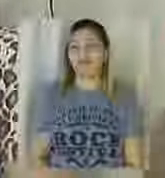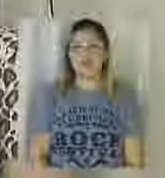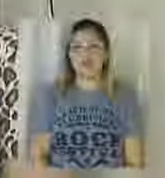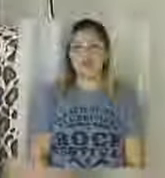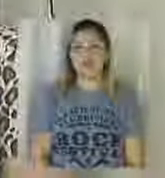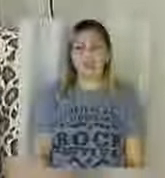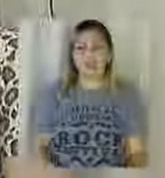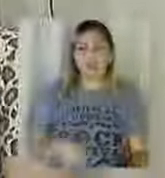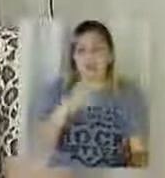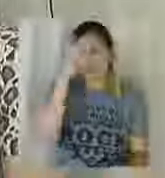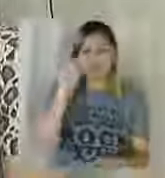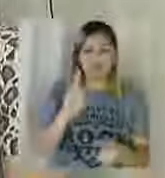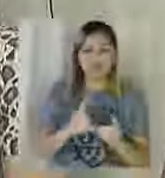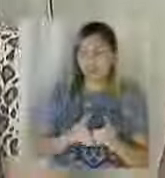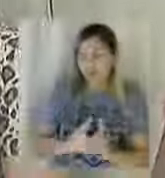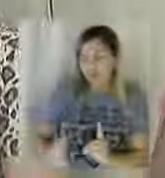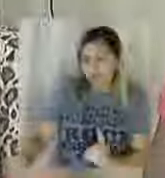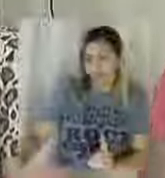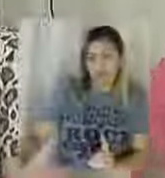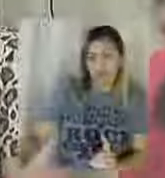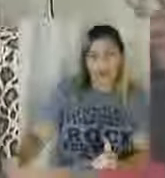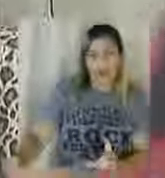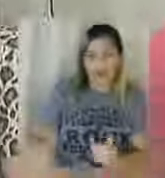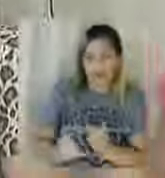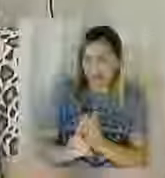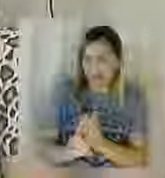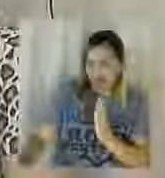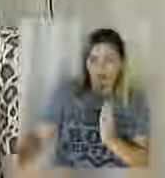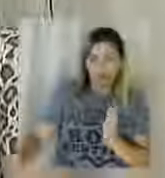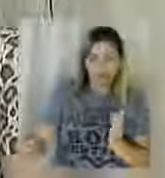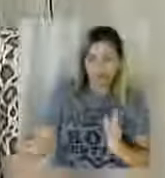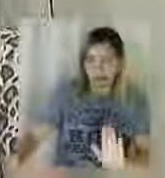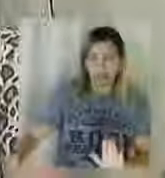Tem pessoas que se afastaram de mim. E eu ficava sozinha.